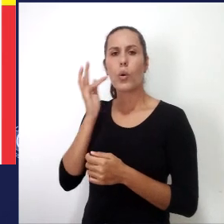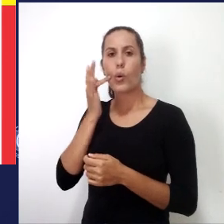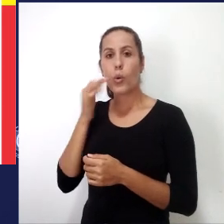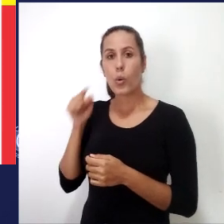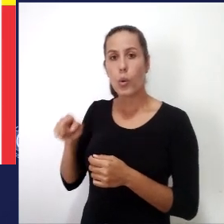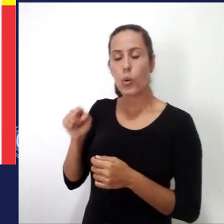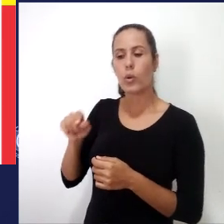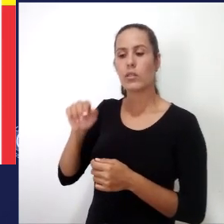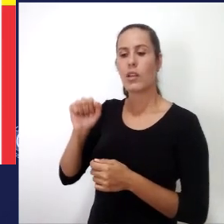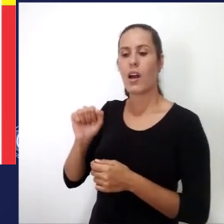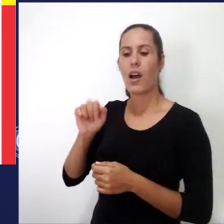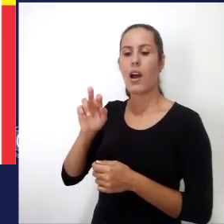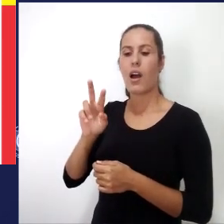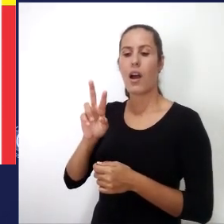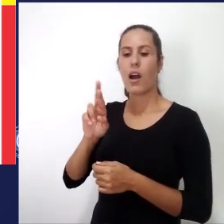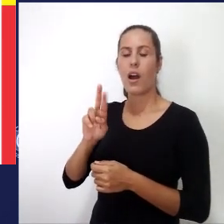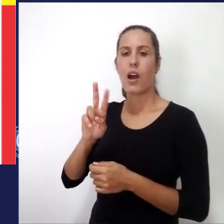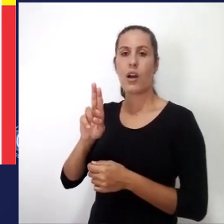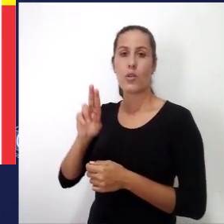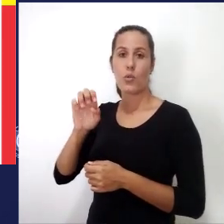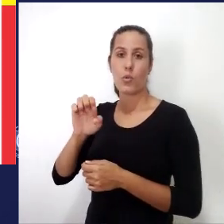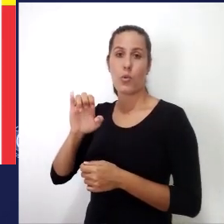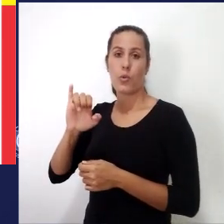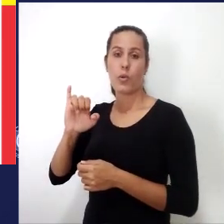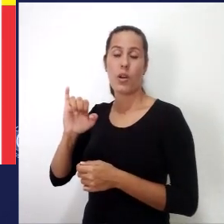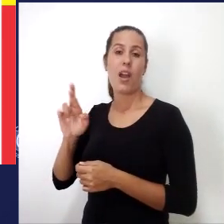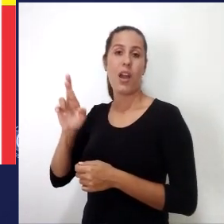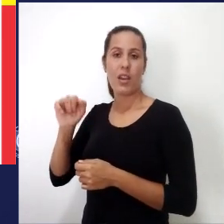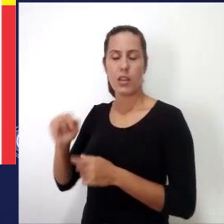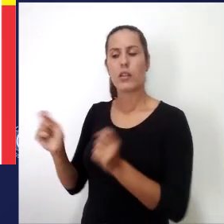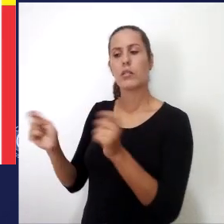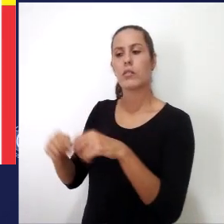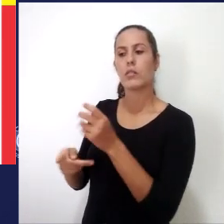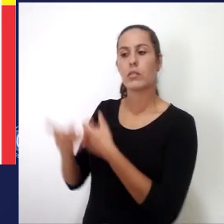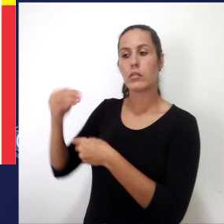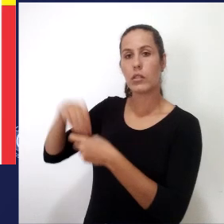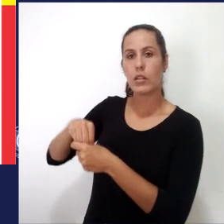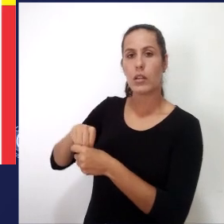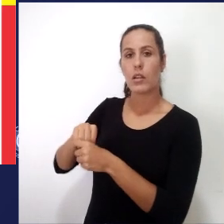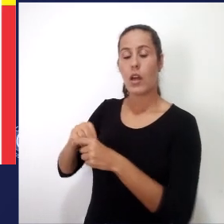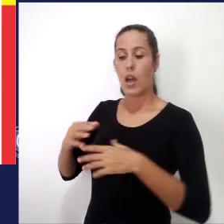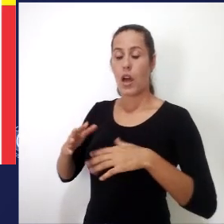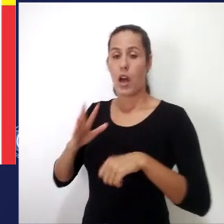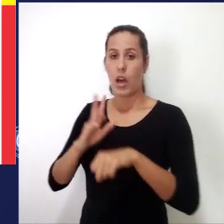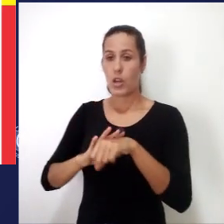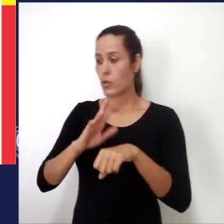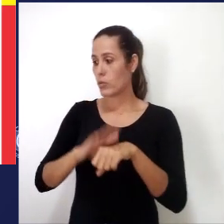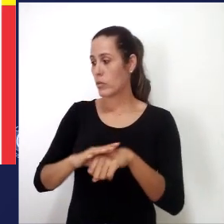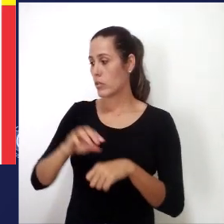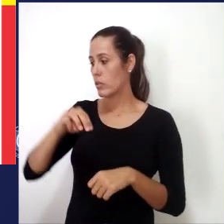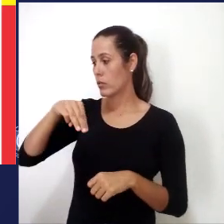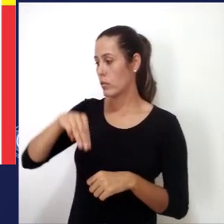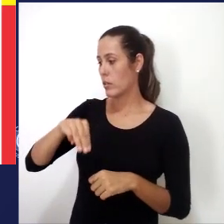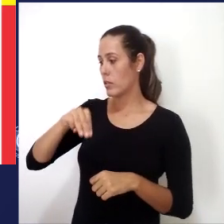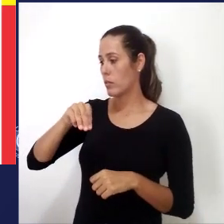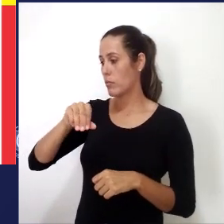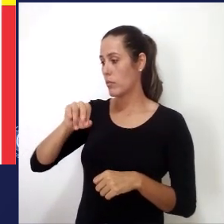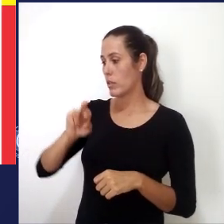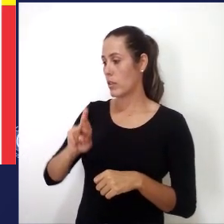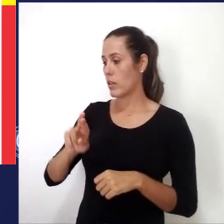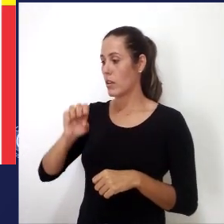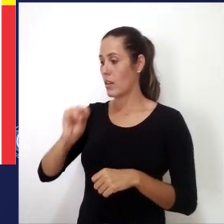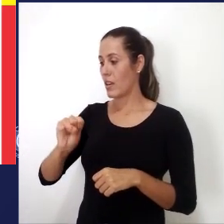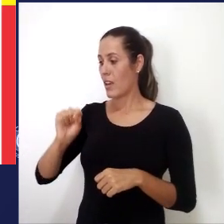Pesquisadores dizem que os frutos vermelhos da aroeira vermelha contêm um composto que pode quebrar